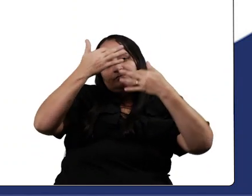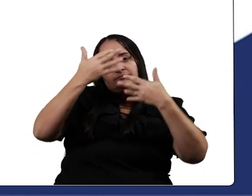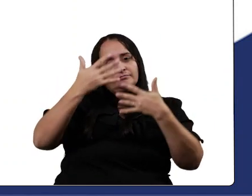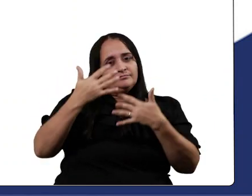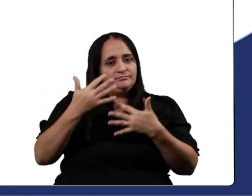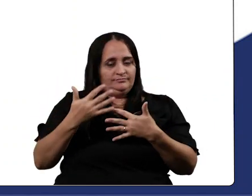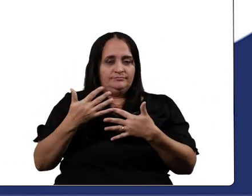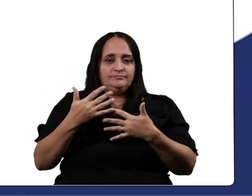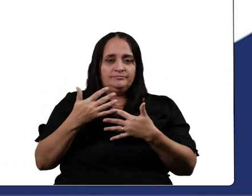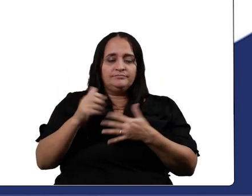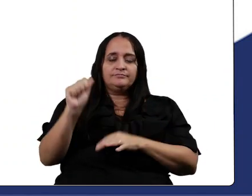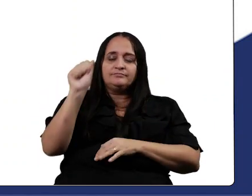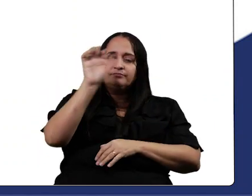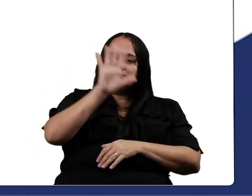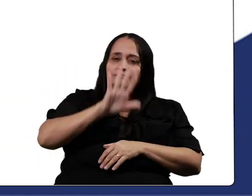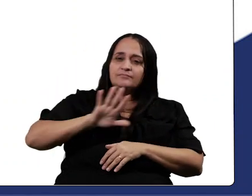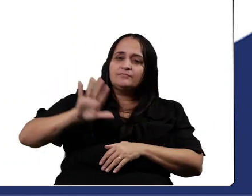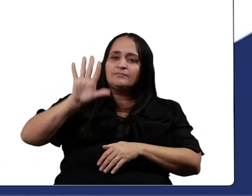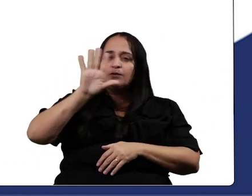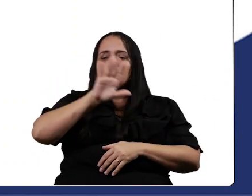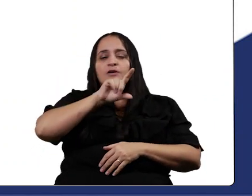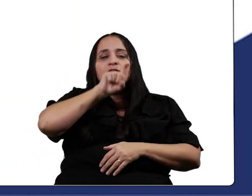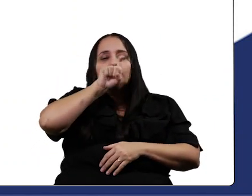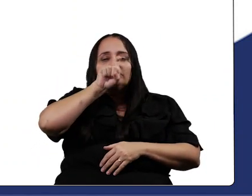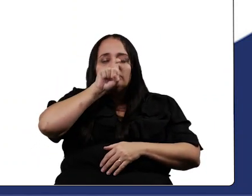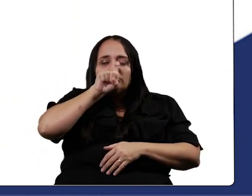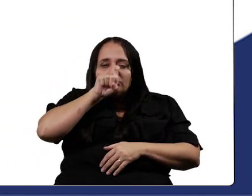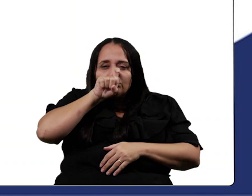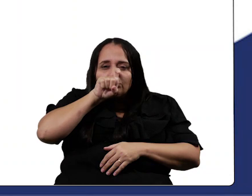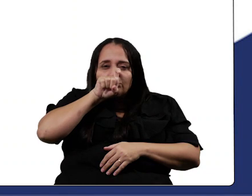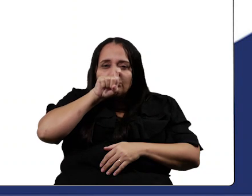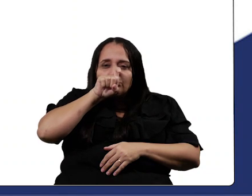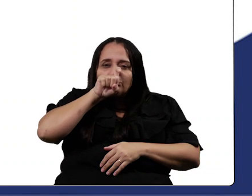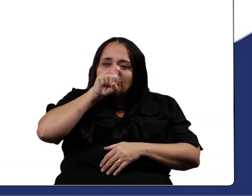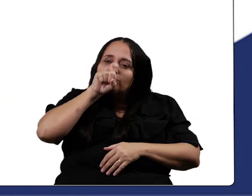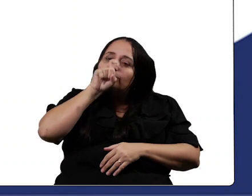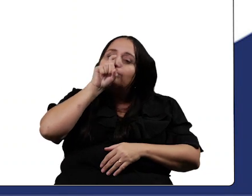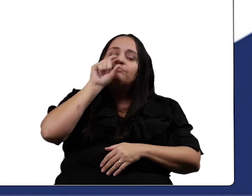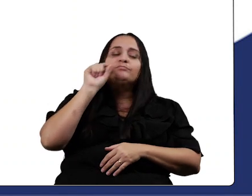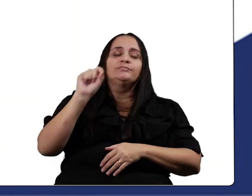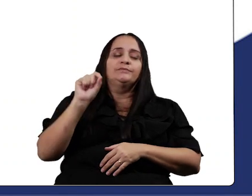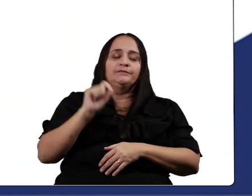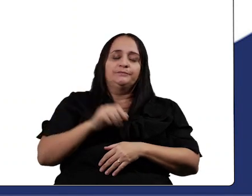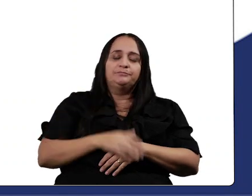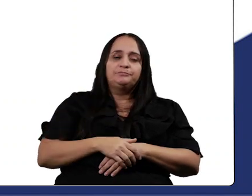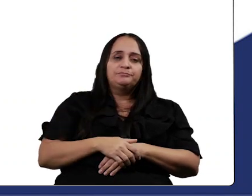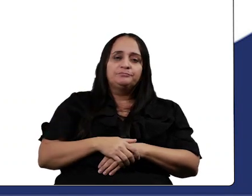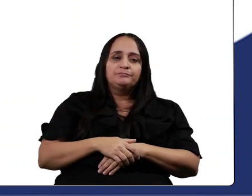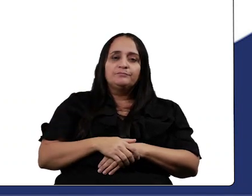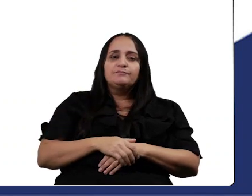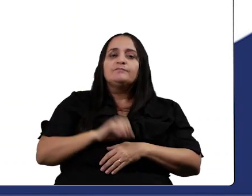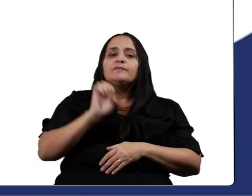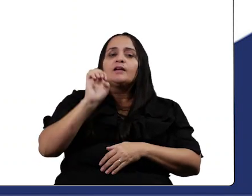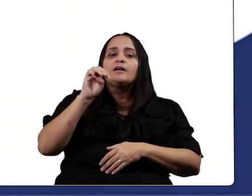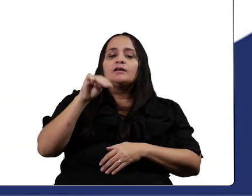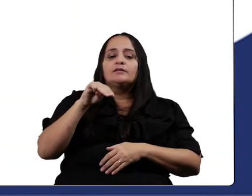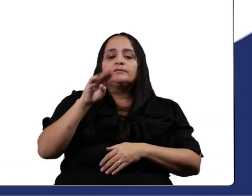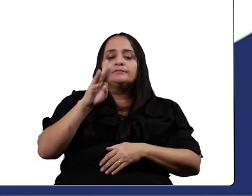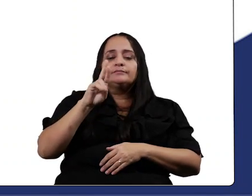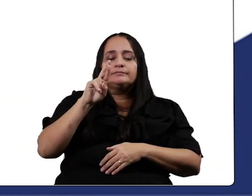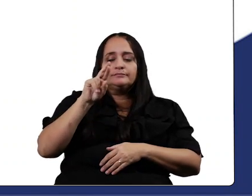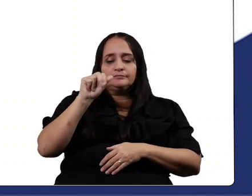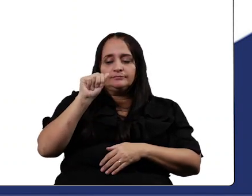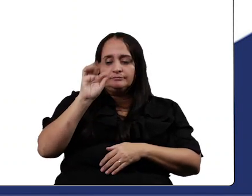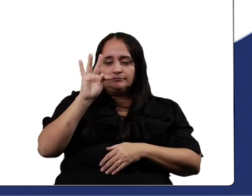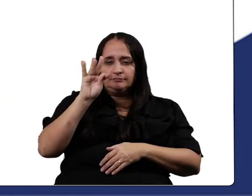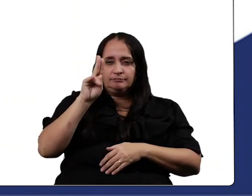outra imagem, né, da arara do texto em japonês. A Embratur retomou a atuação